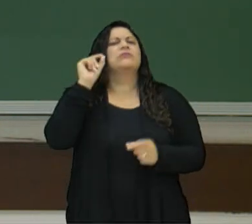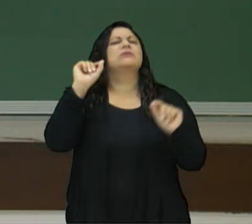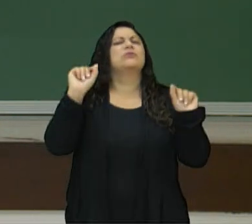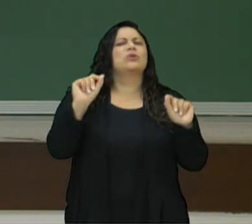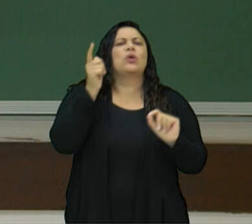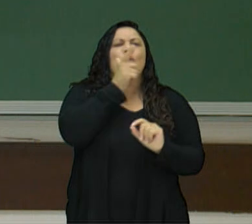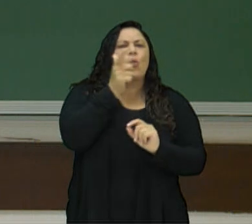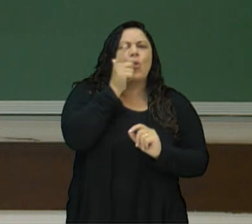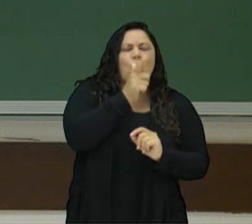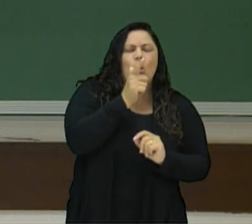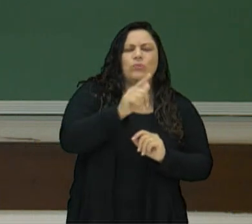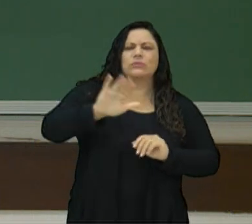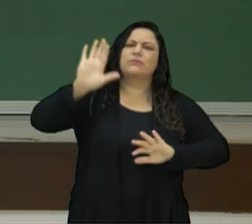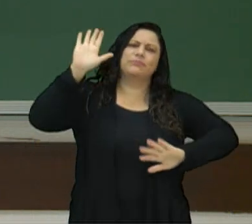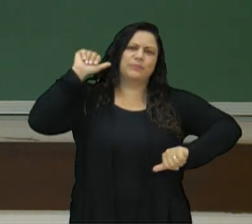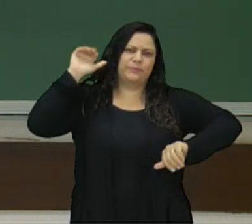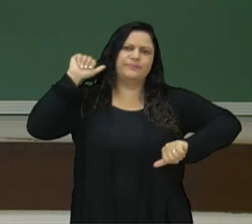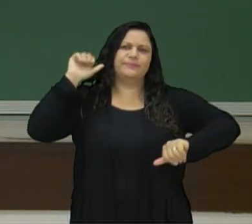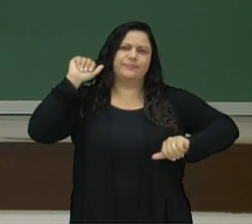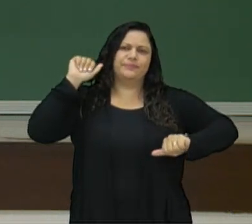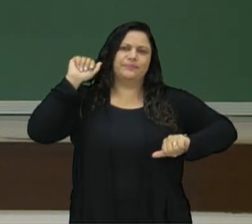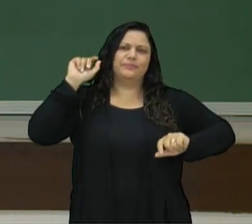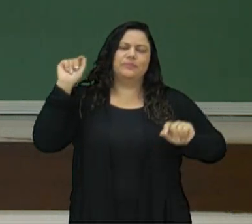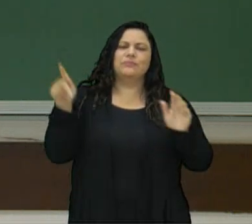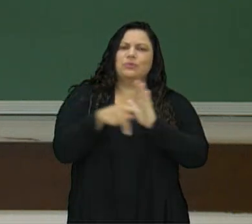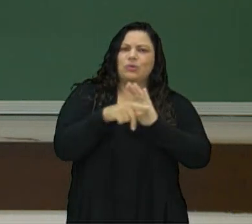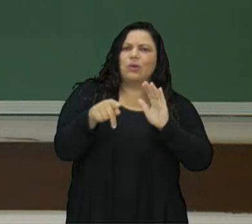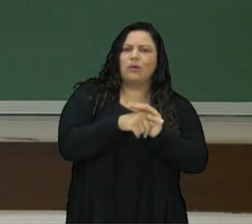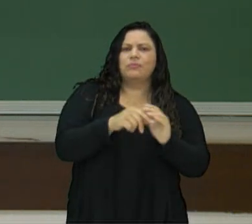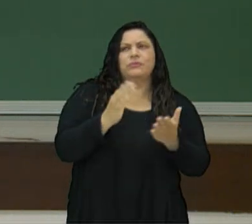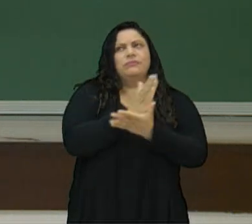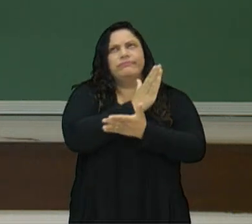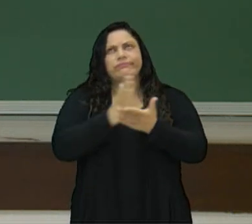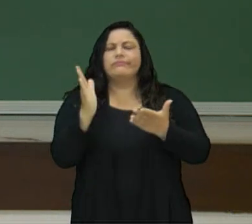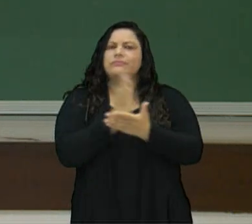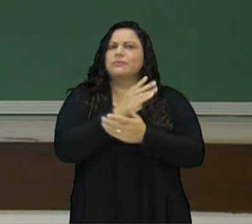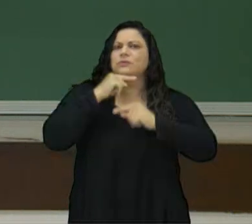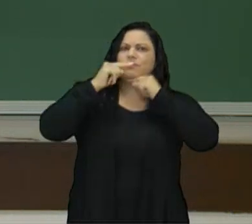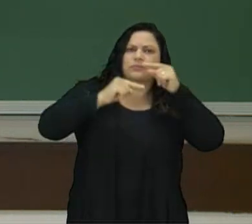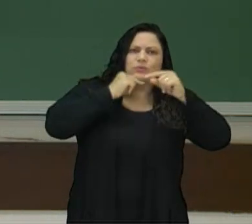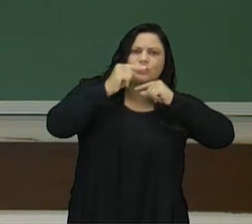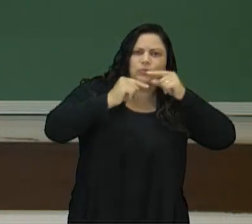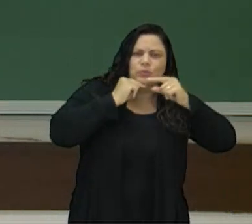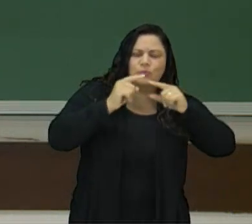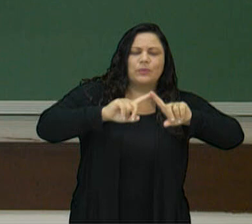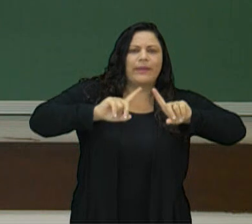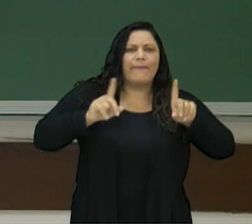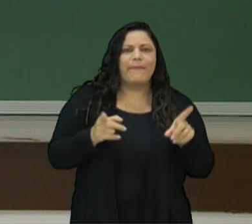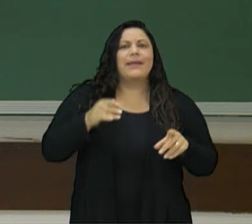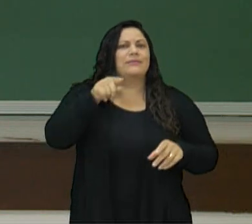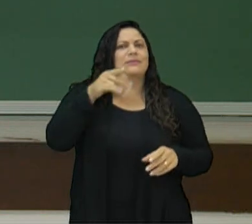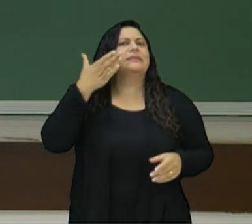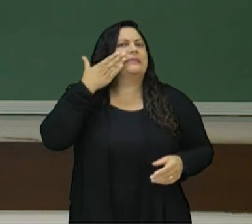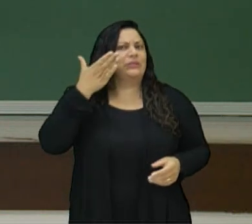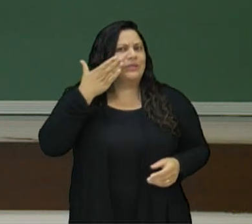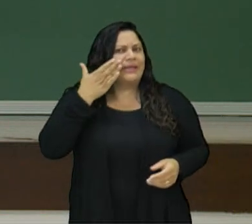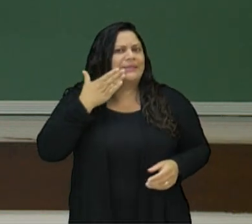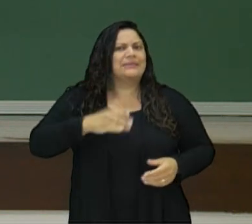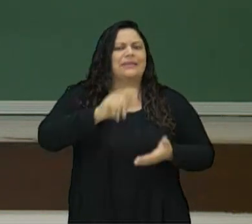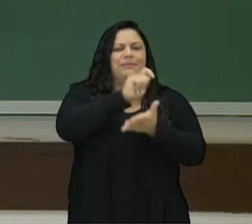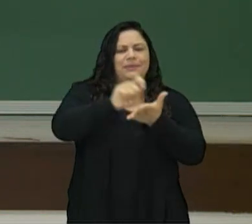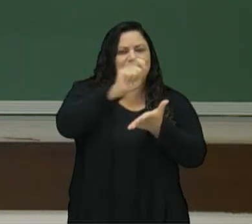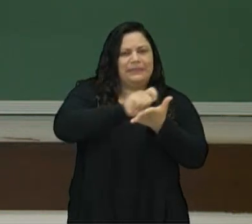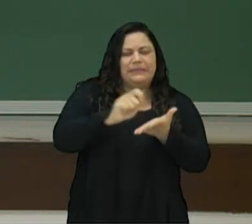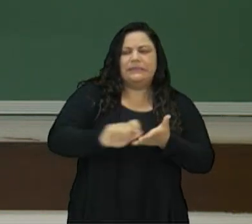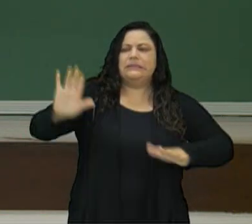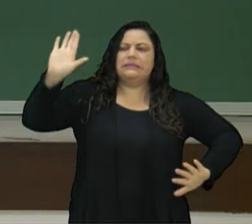conseguem escrever bastante coisas. É claro que em algumas coisas você pode ter dúvidas ainda, mas o que você já sabe escrever em espanhol,